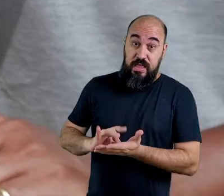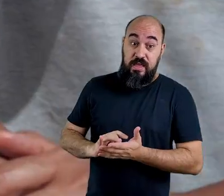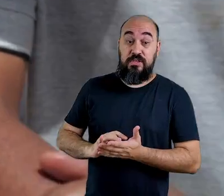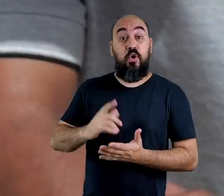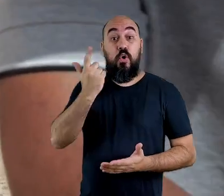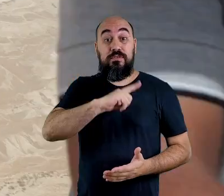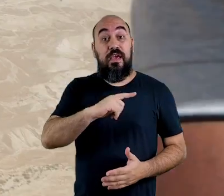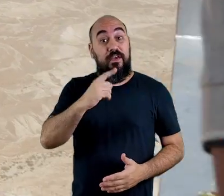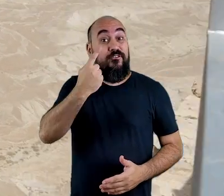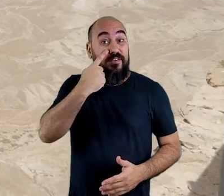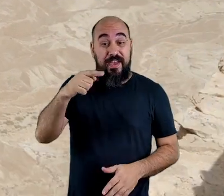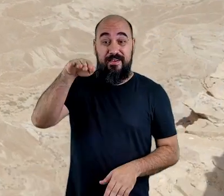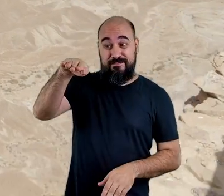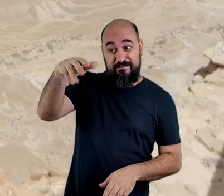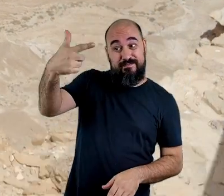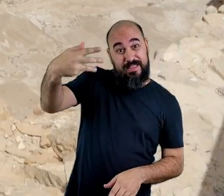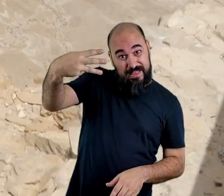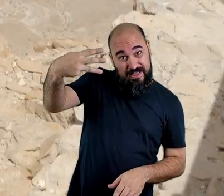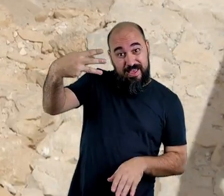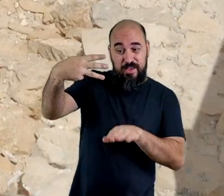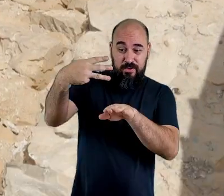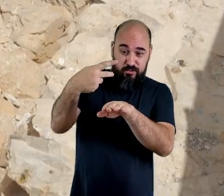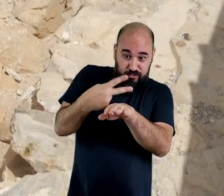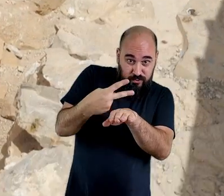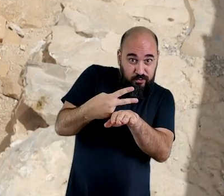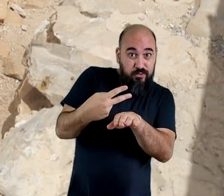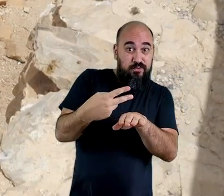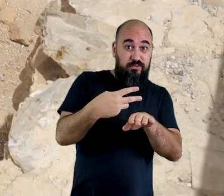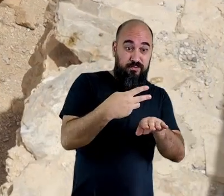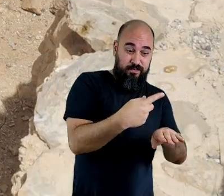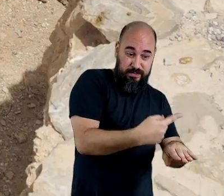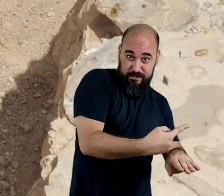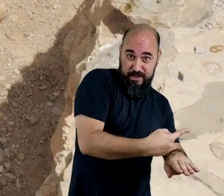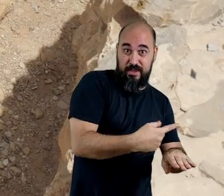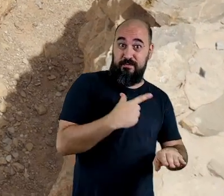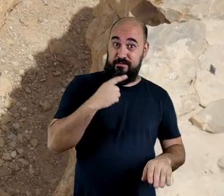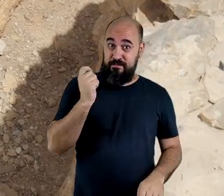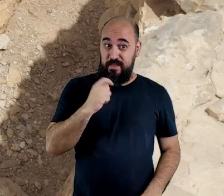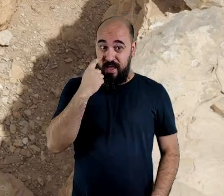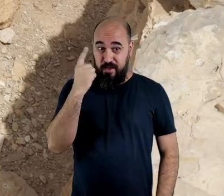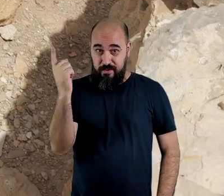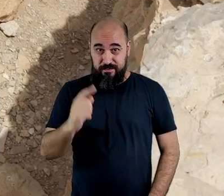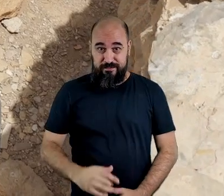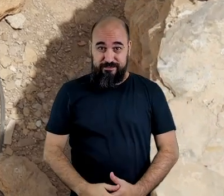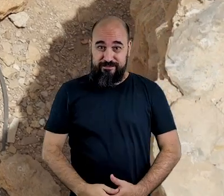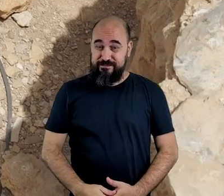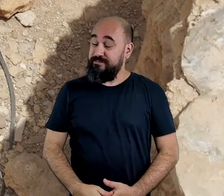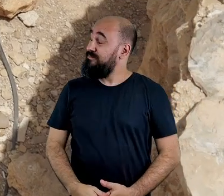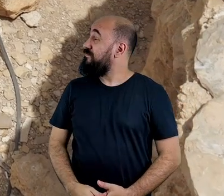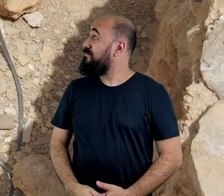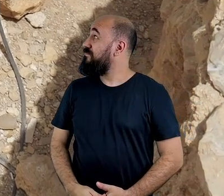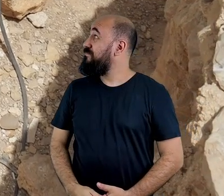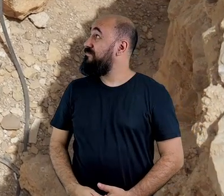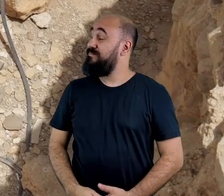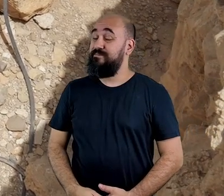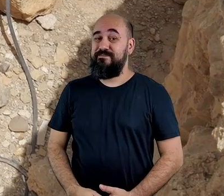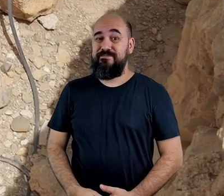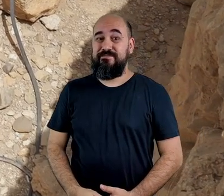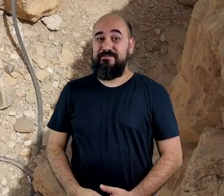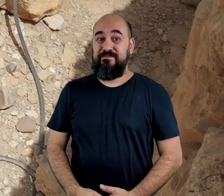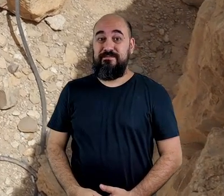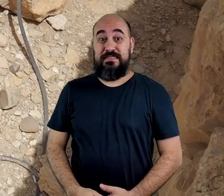o nível superior, mas podemos ver os dois níveis inferiores e também admirar o nível superior,